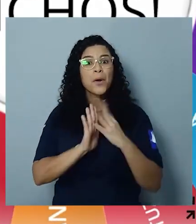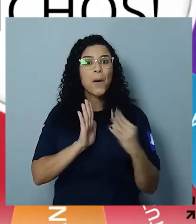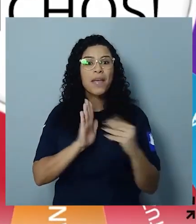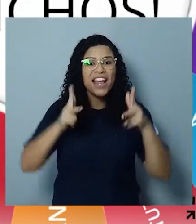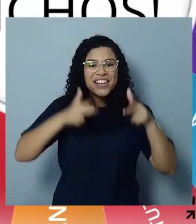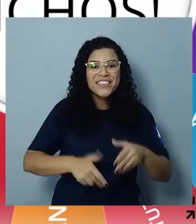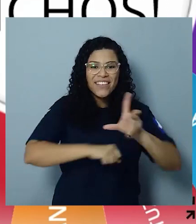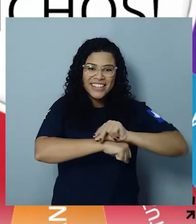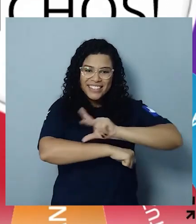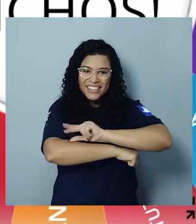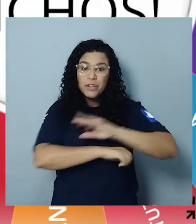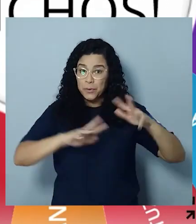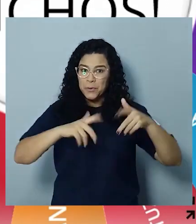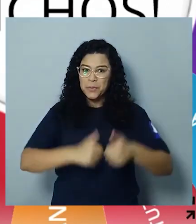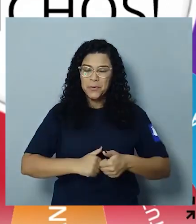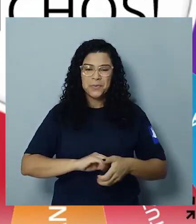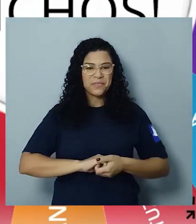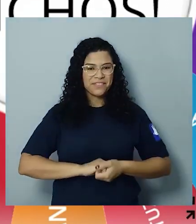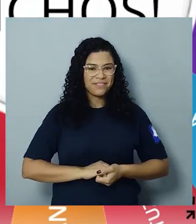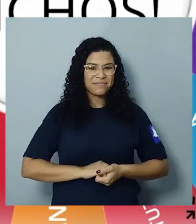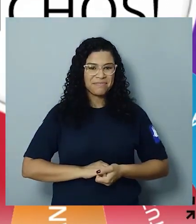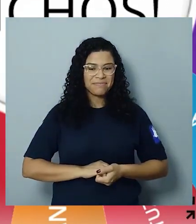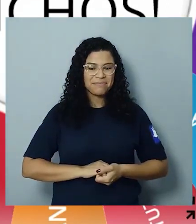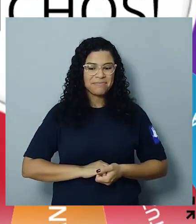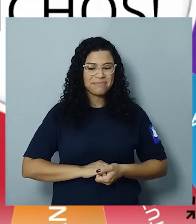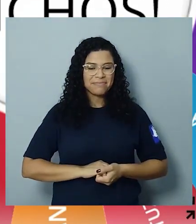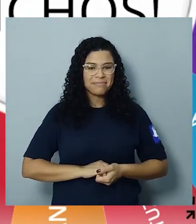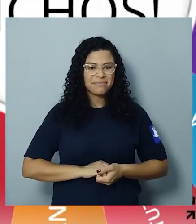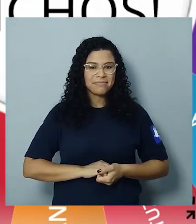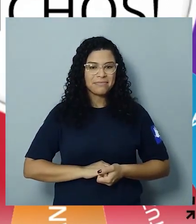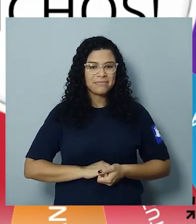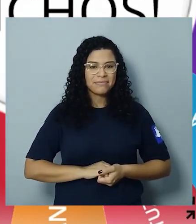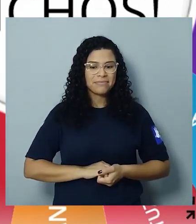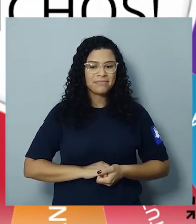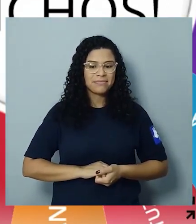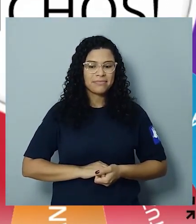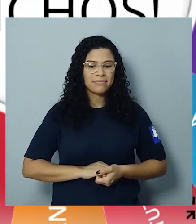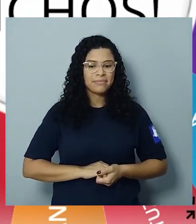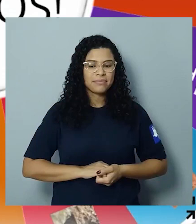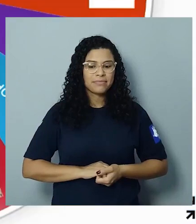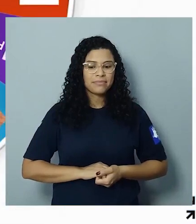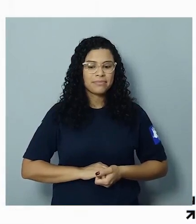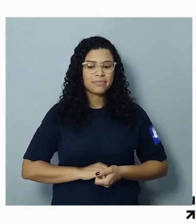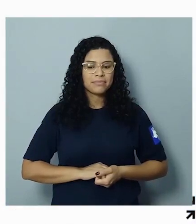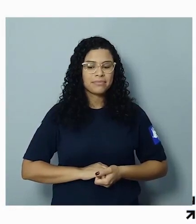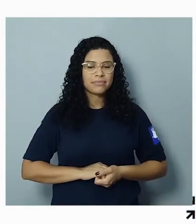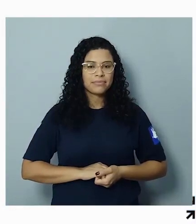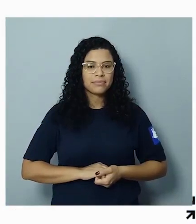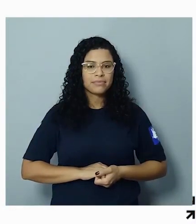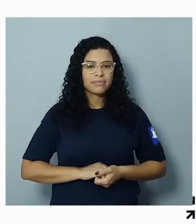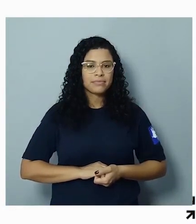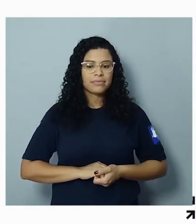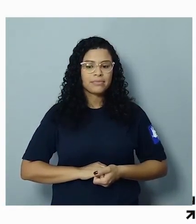de quem é esse anime tá o grilo quero ver todo mundo em imitando o grilo E aí